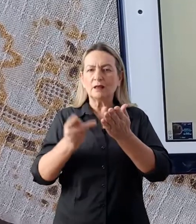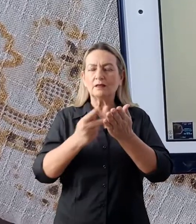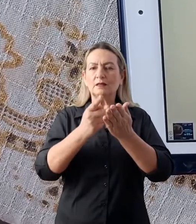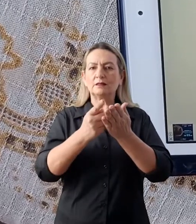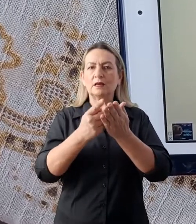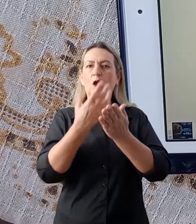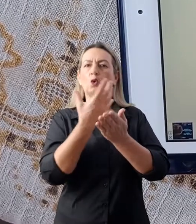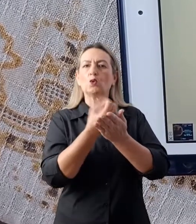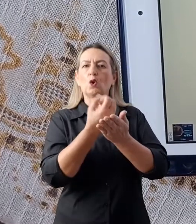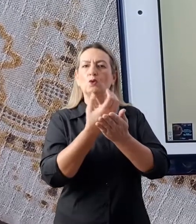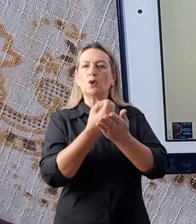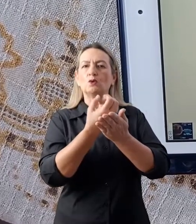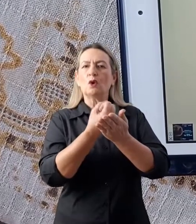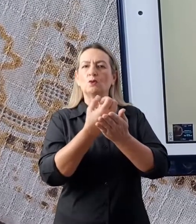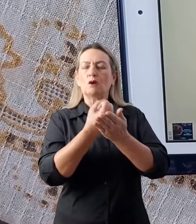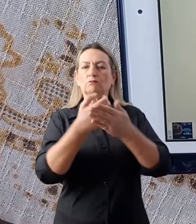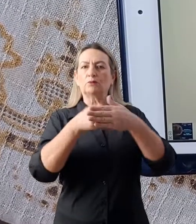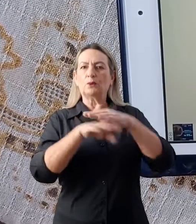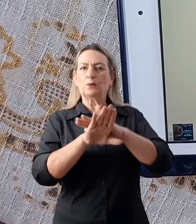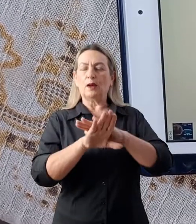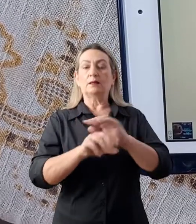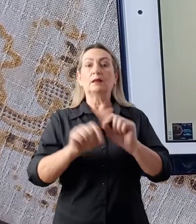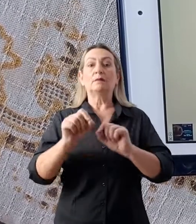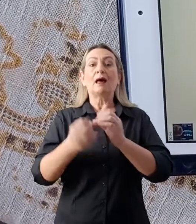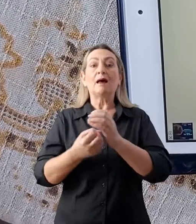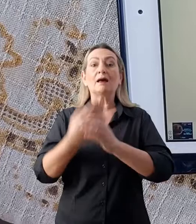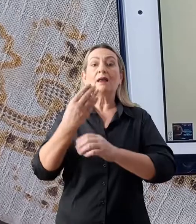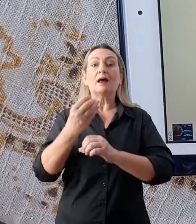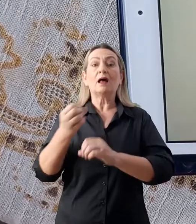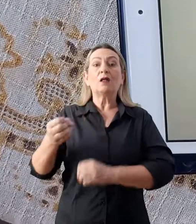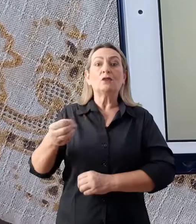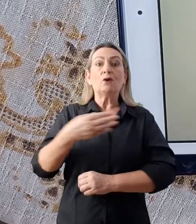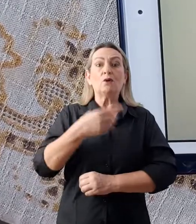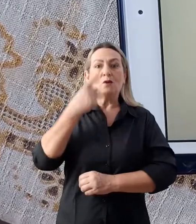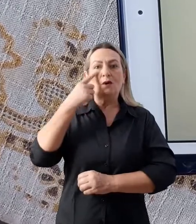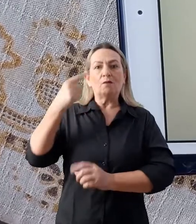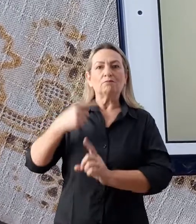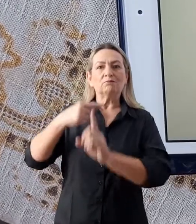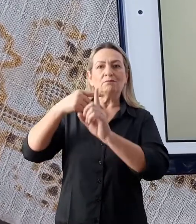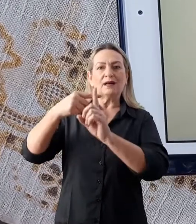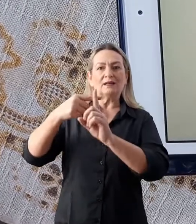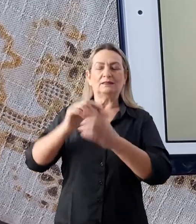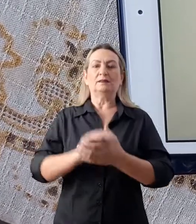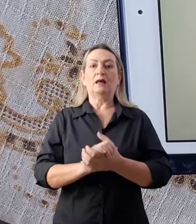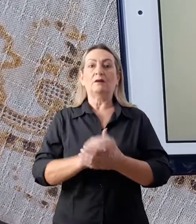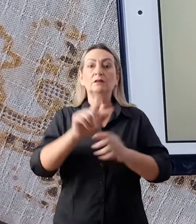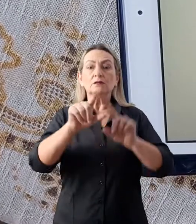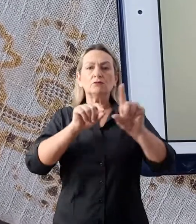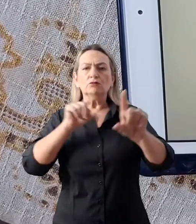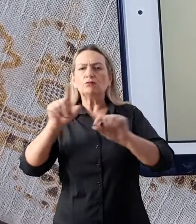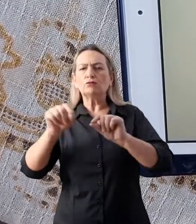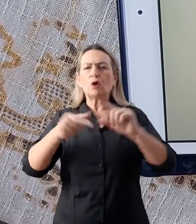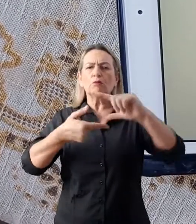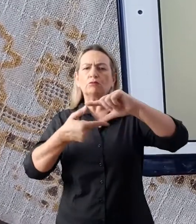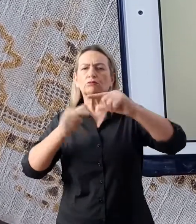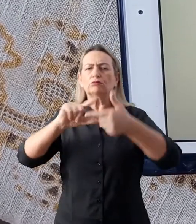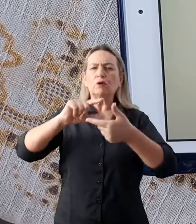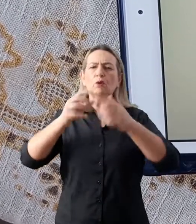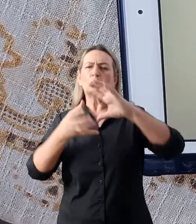gravadas aqui. Para criar uma nova, a gente vem nesse botão do mais, e aqui você escolhe o formato.